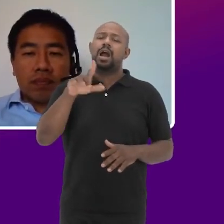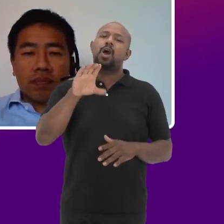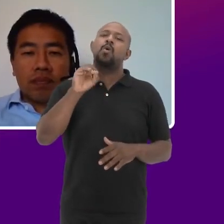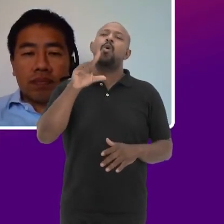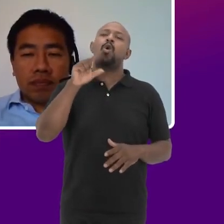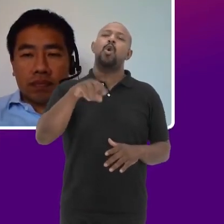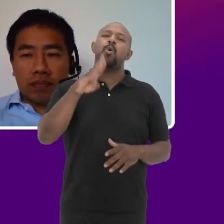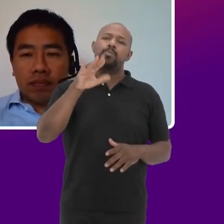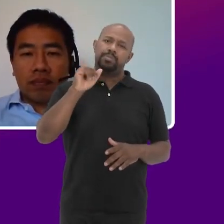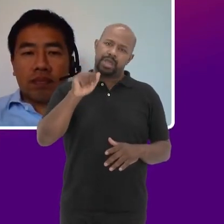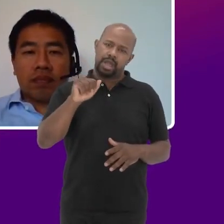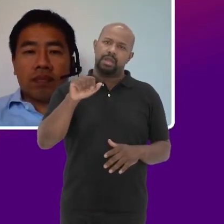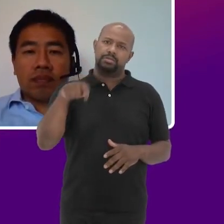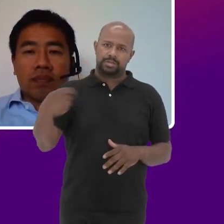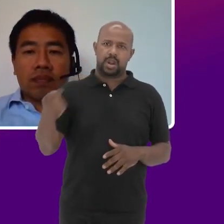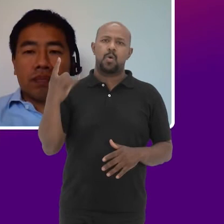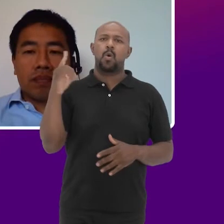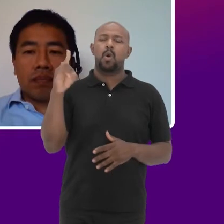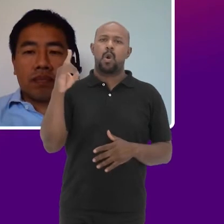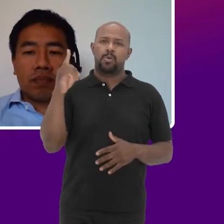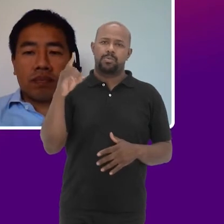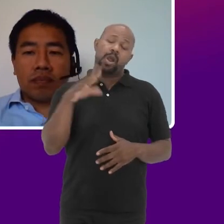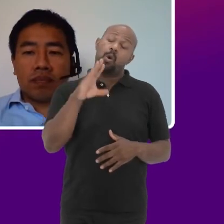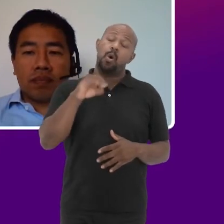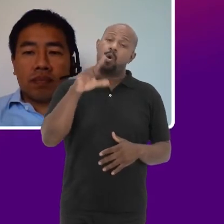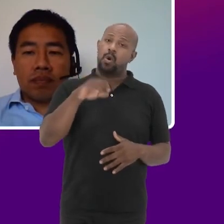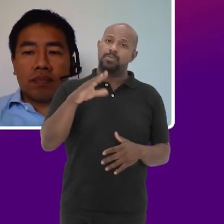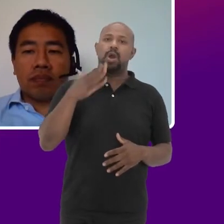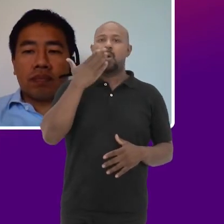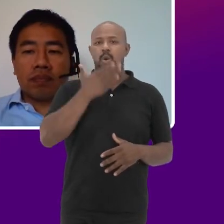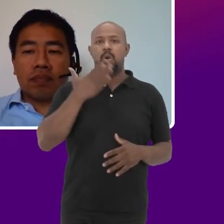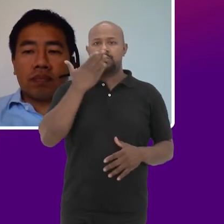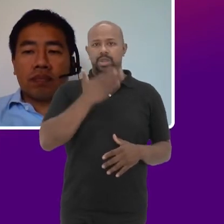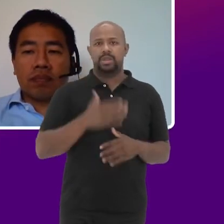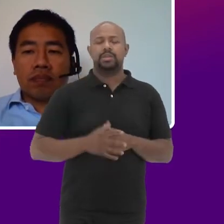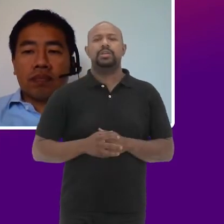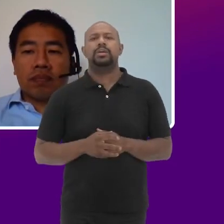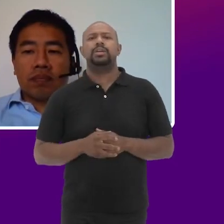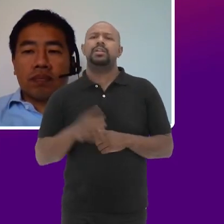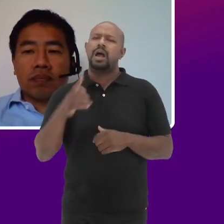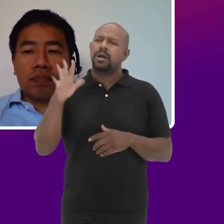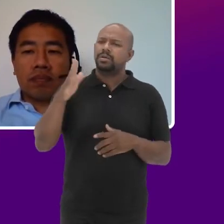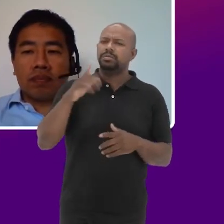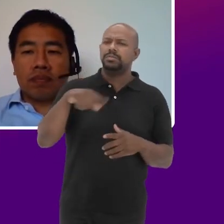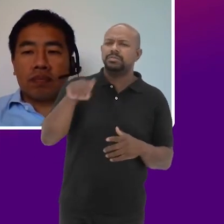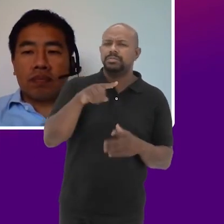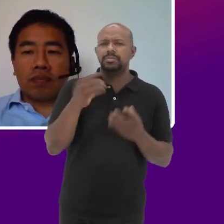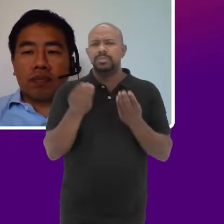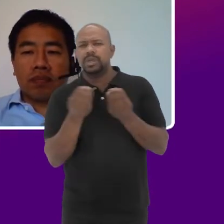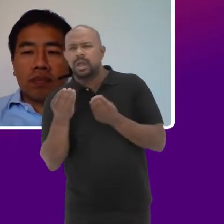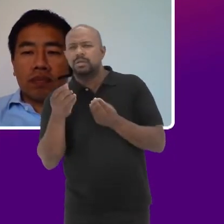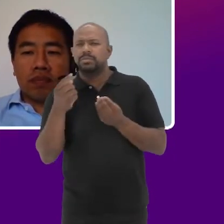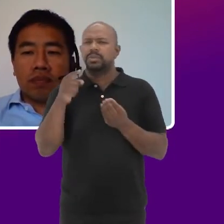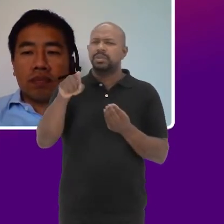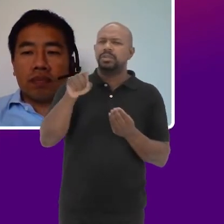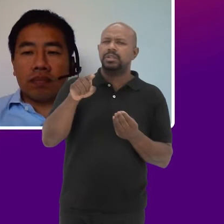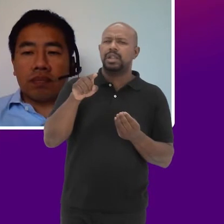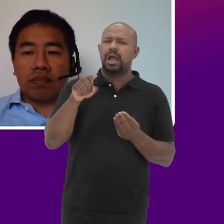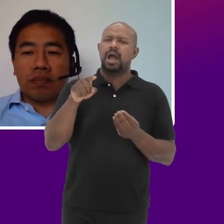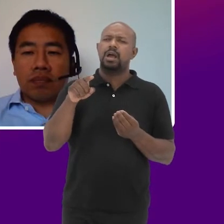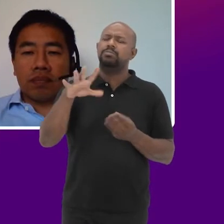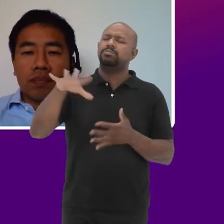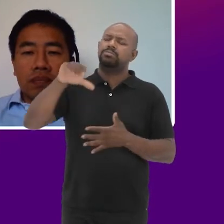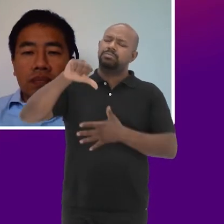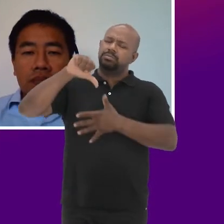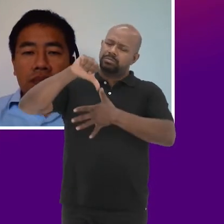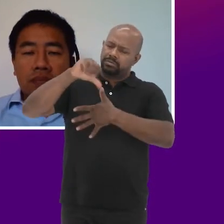Colômbia. Então, para que a gente ouça, né, outras experiências aqui na nossa América do Sul, então eu te pergunto, Mabi, fala um pouco